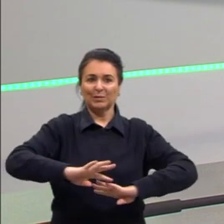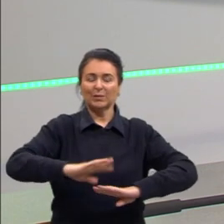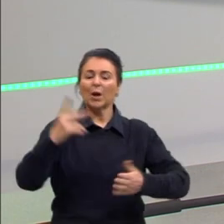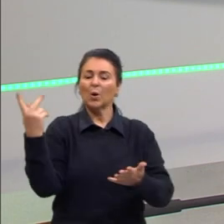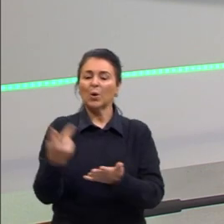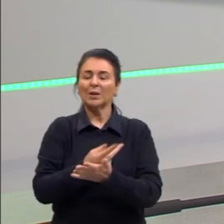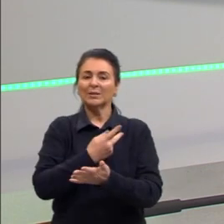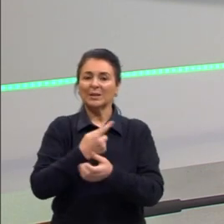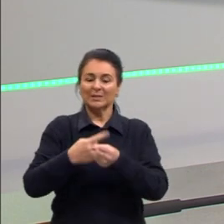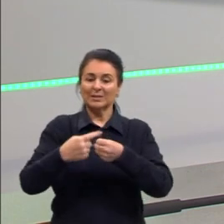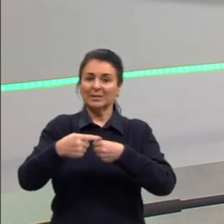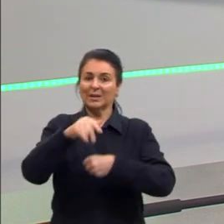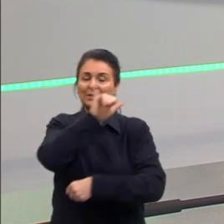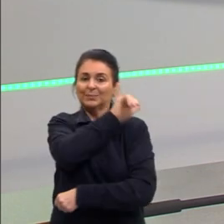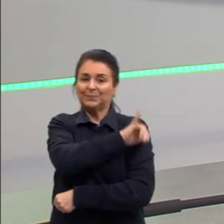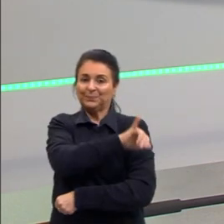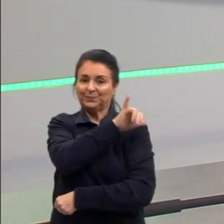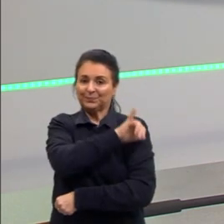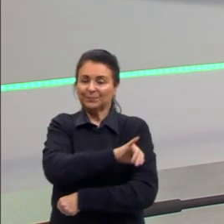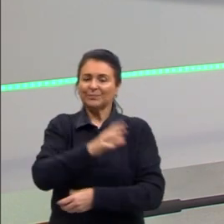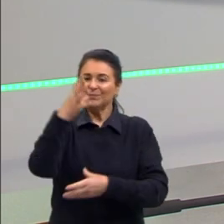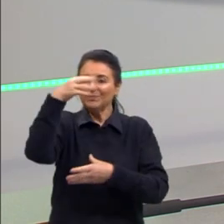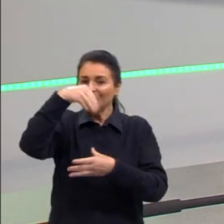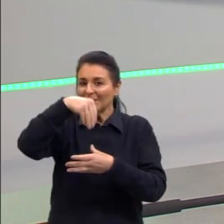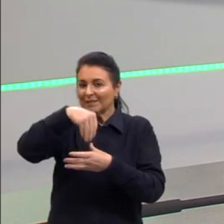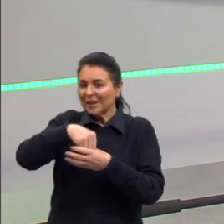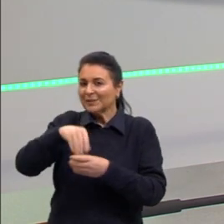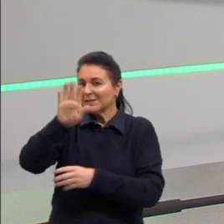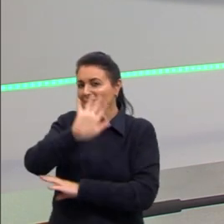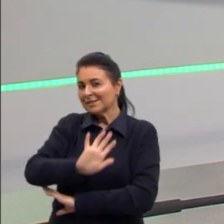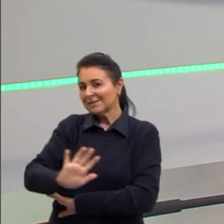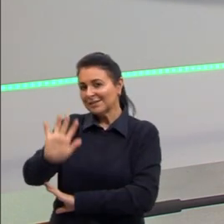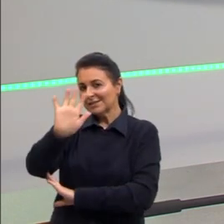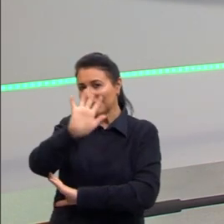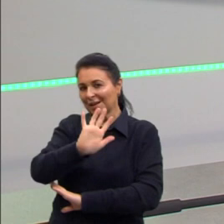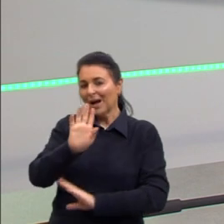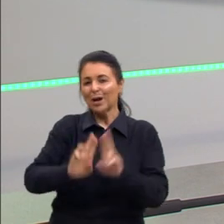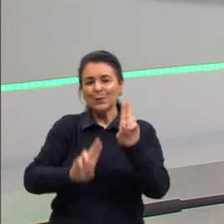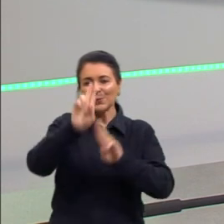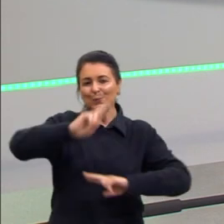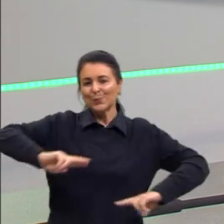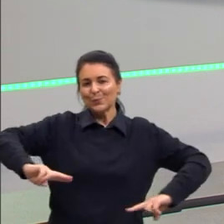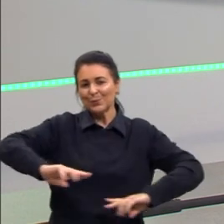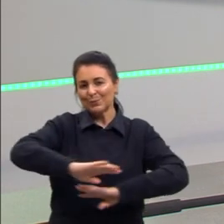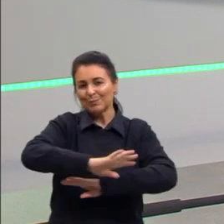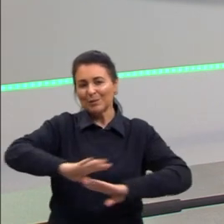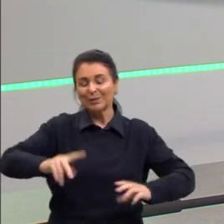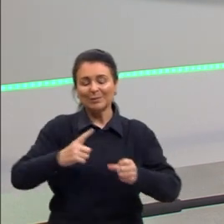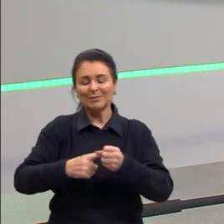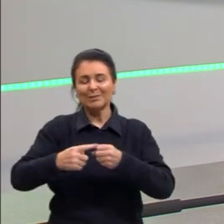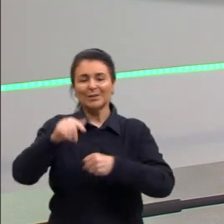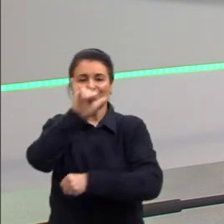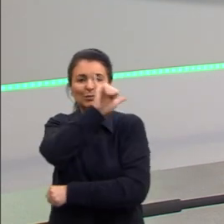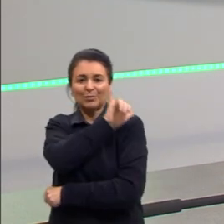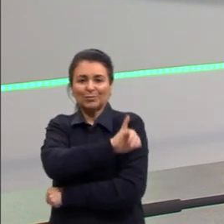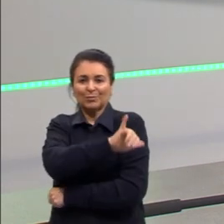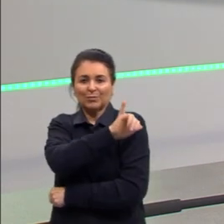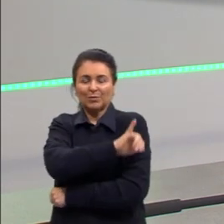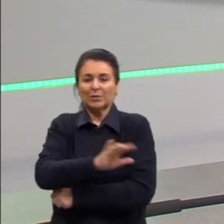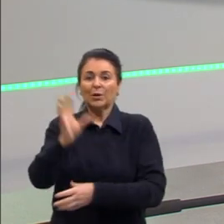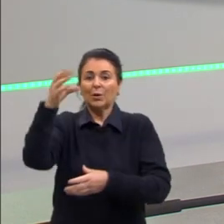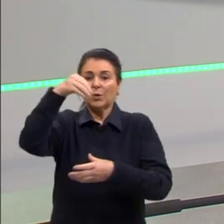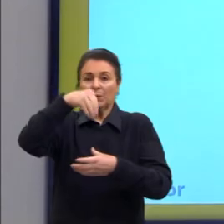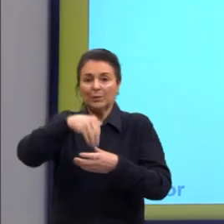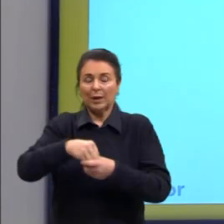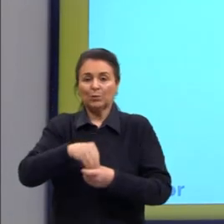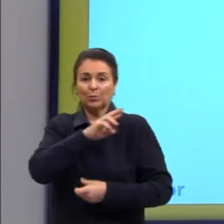ali no Rio de Janeiro naqueles que passam ali dentro daquele cenário Urbano né da cidade do Rio de Janeiro Então dentro